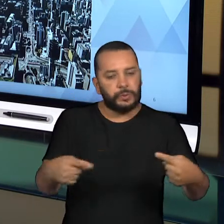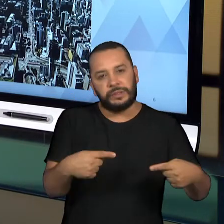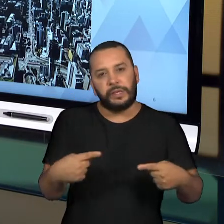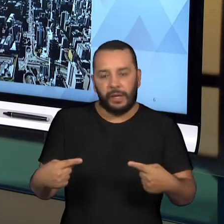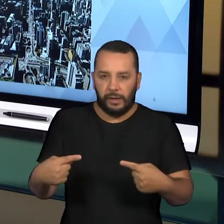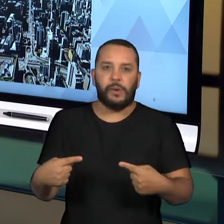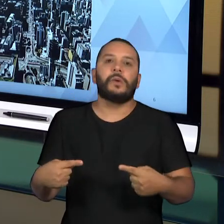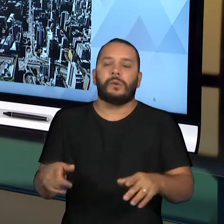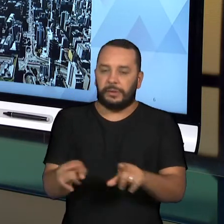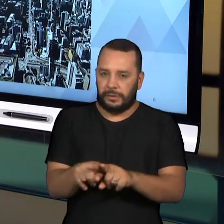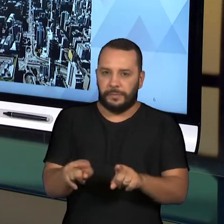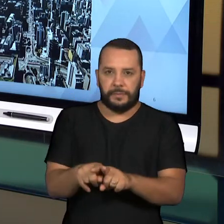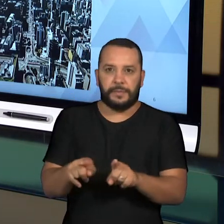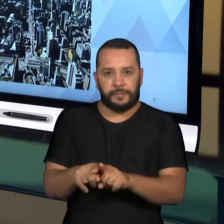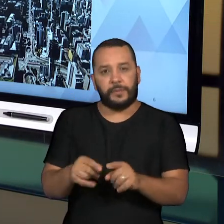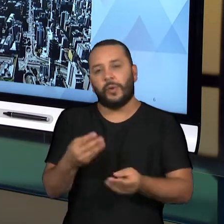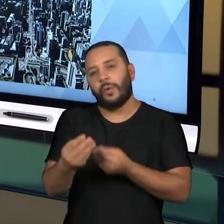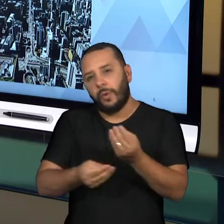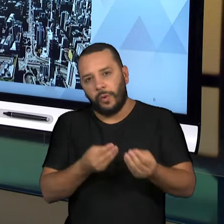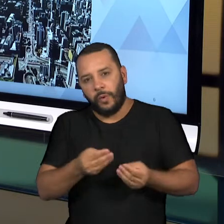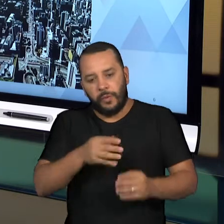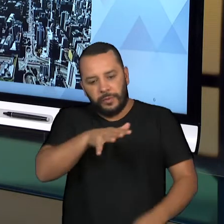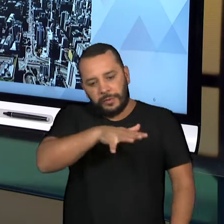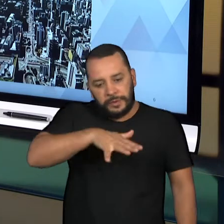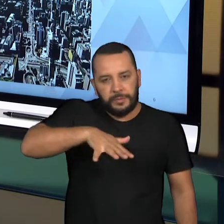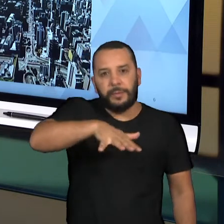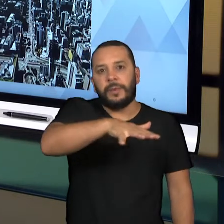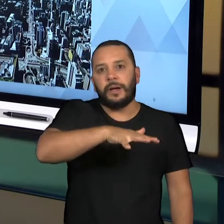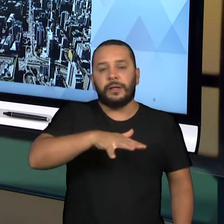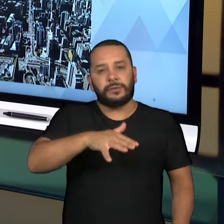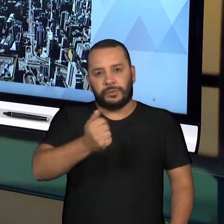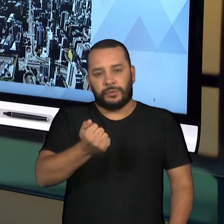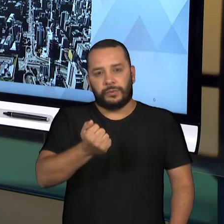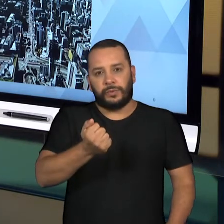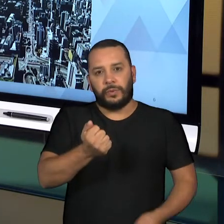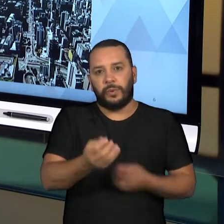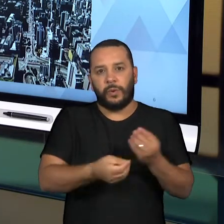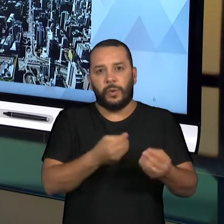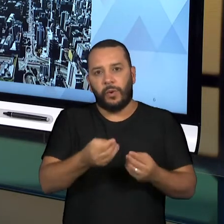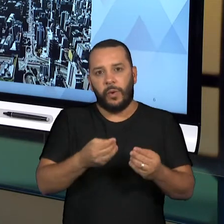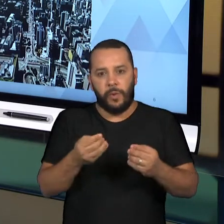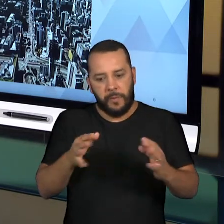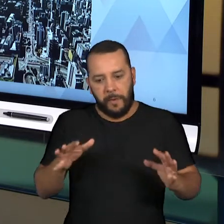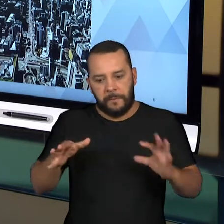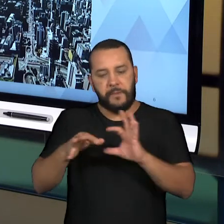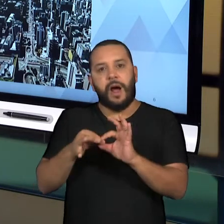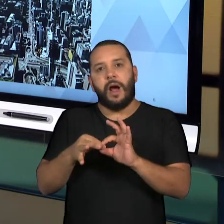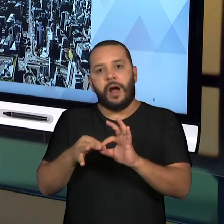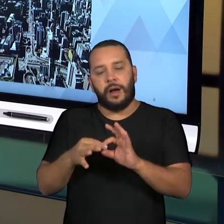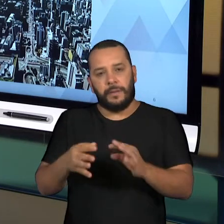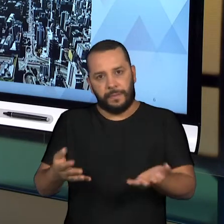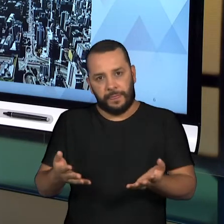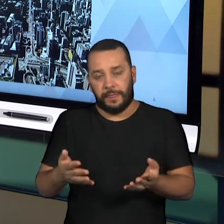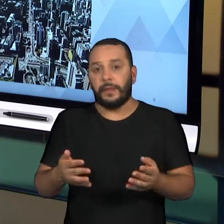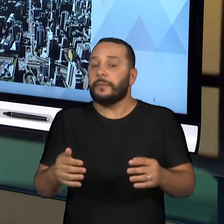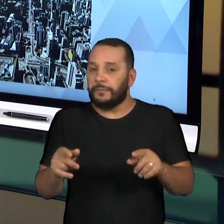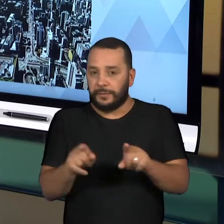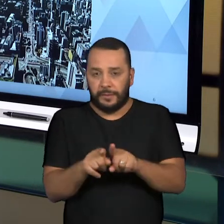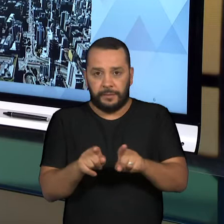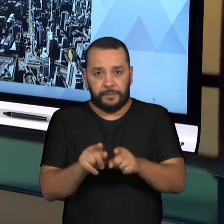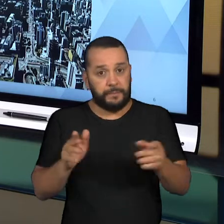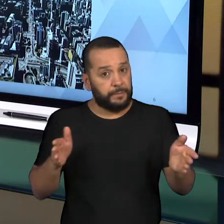interações que ocorrem nesses espaços como que se conectam esses passos né questões relacionadas a